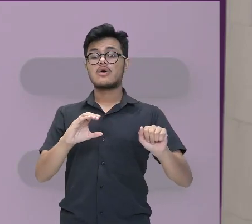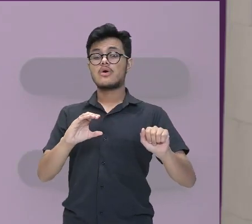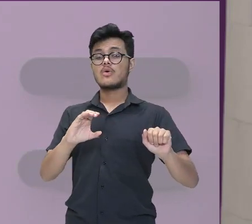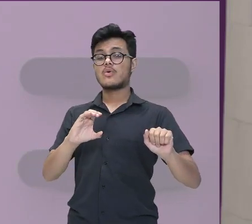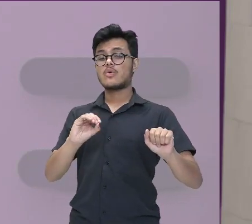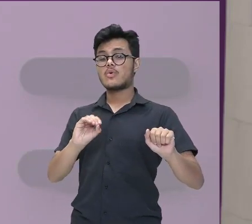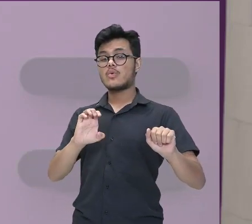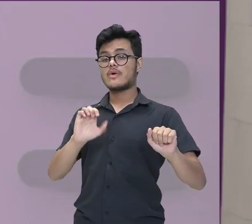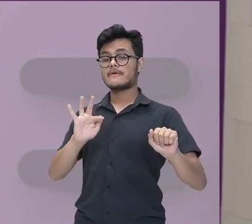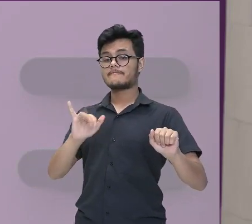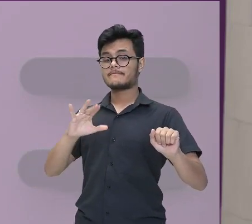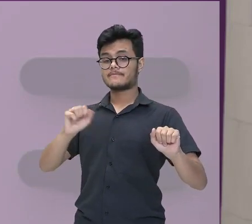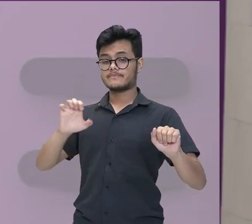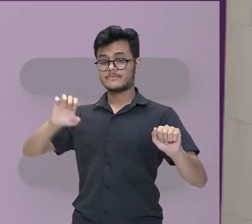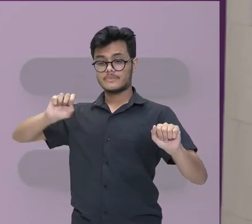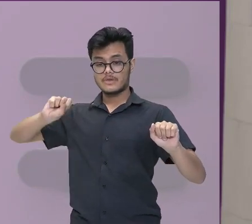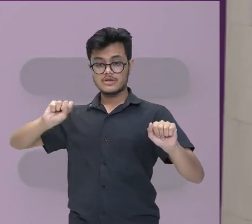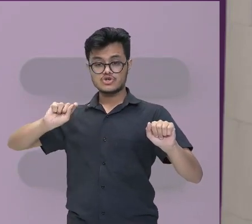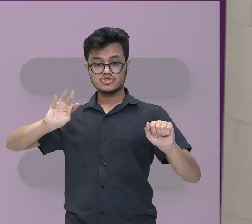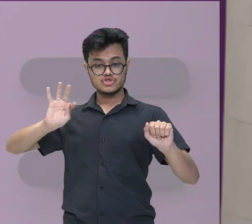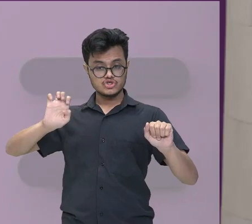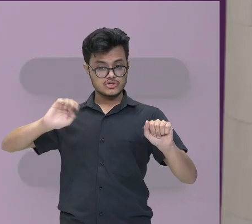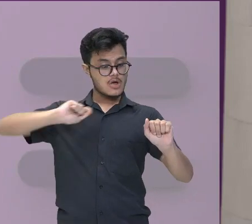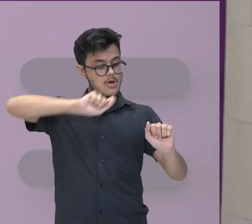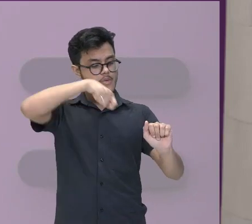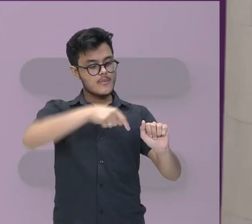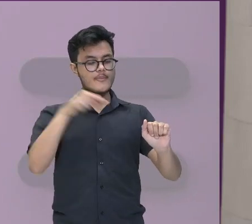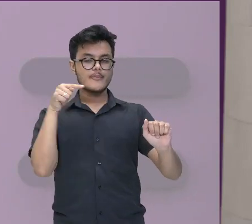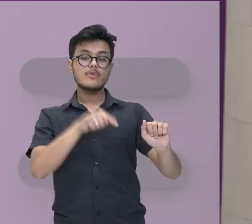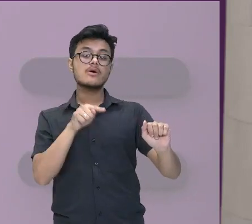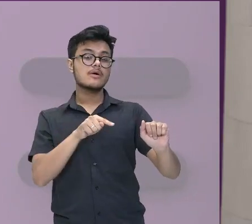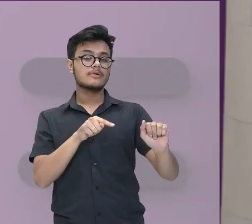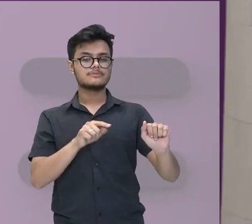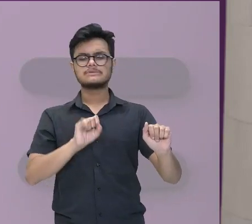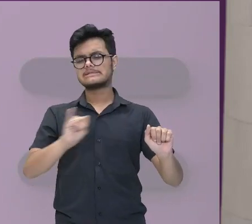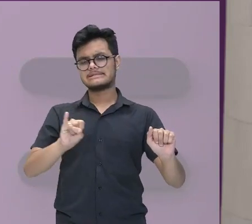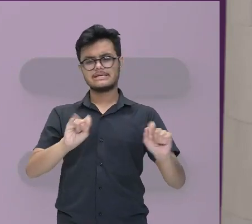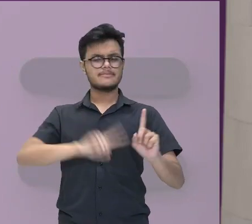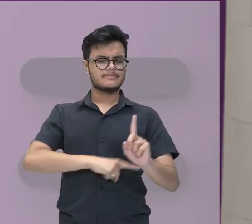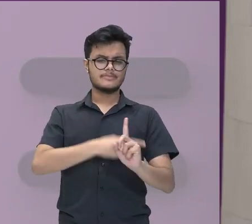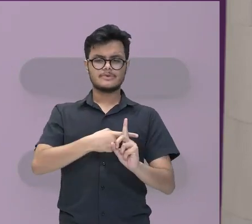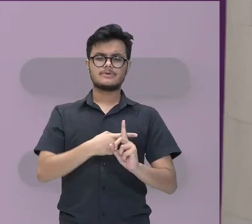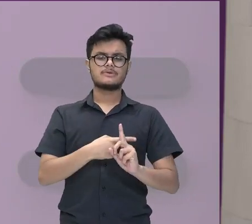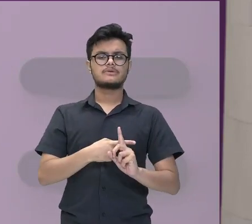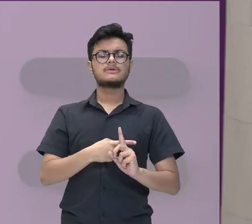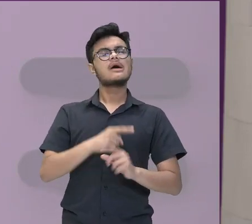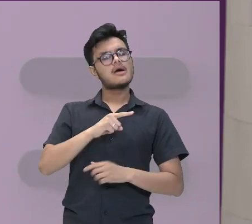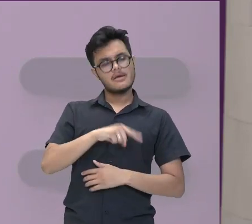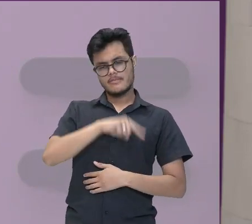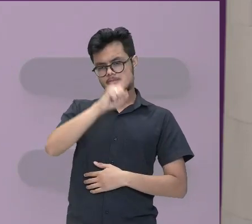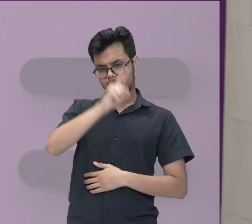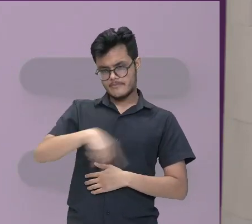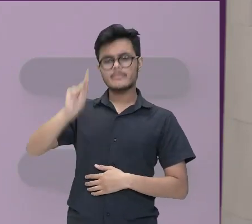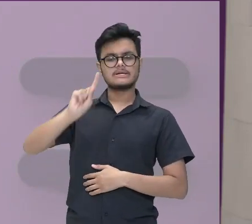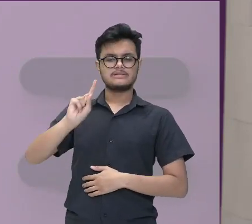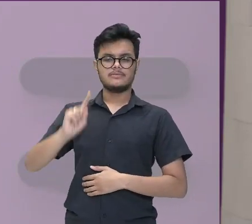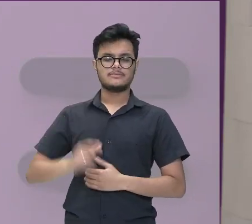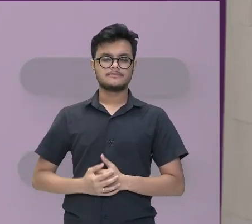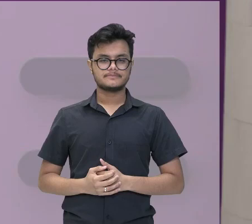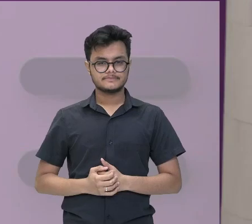ao quadrado ali, tá? Então, se esse coeficiente for positivo, a concavidade da parábola será